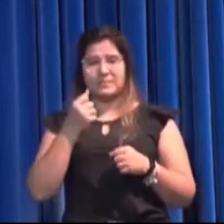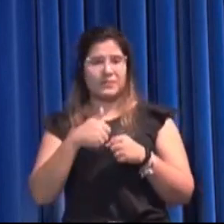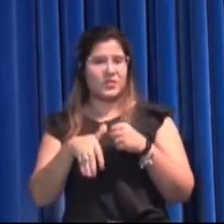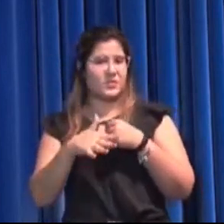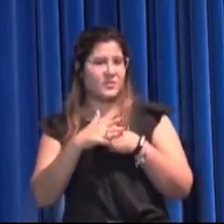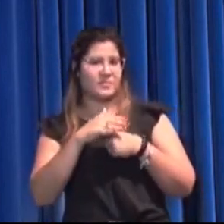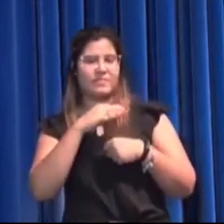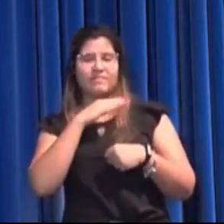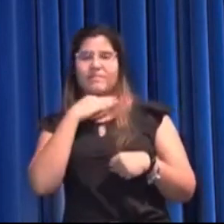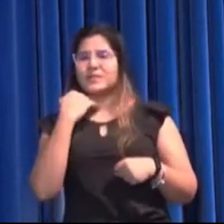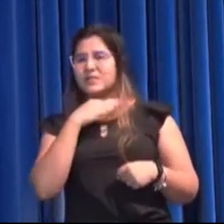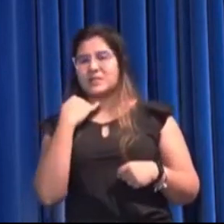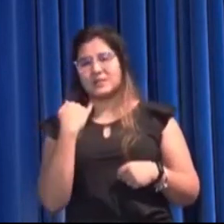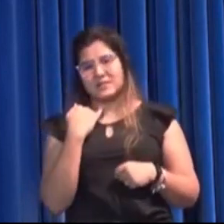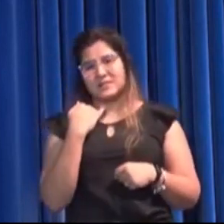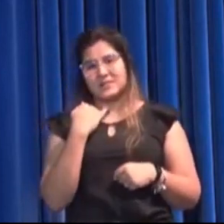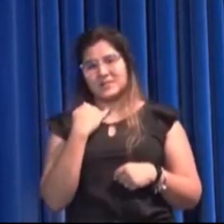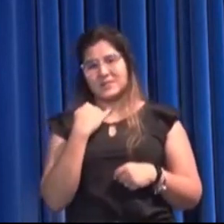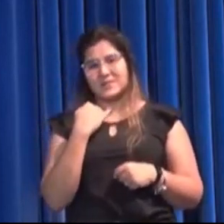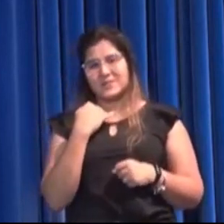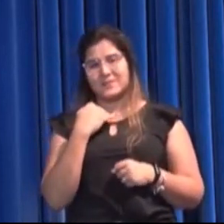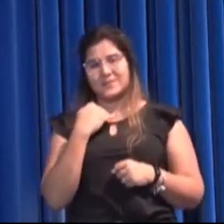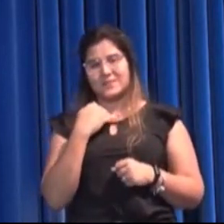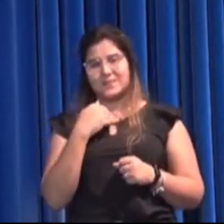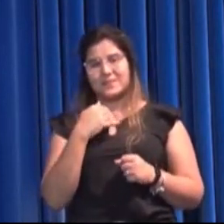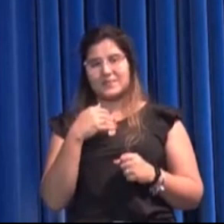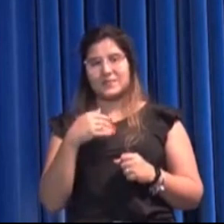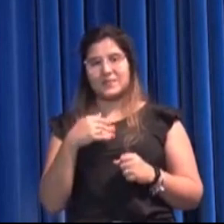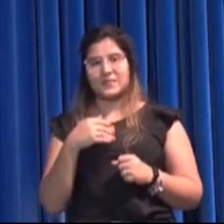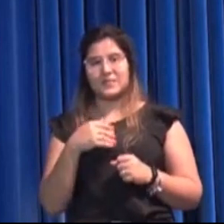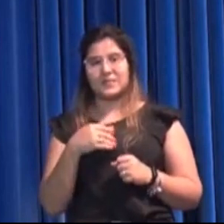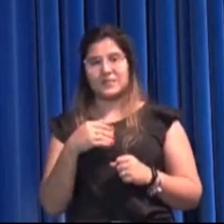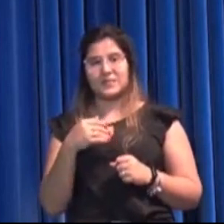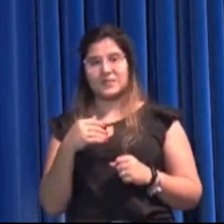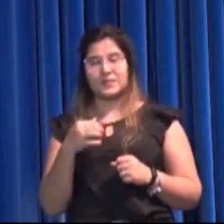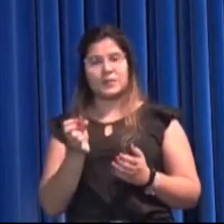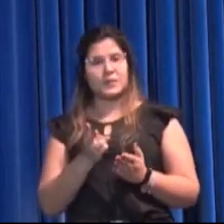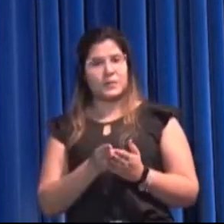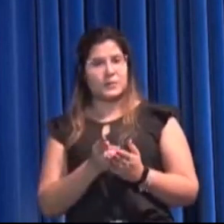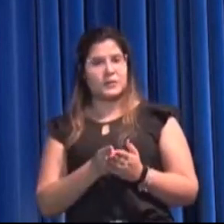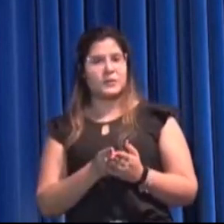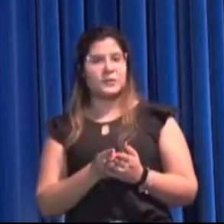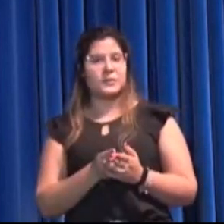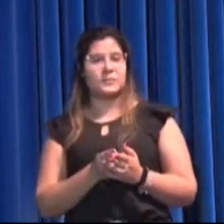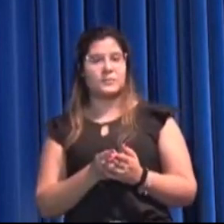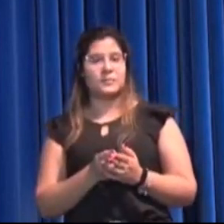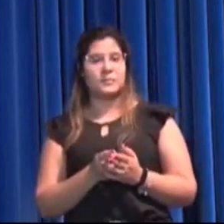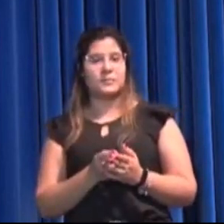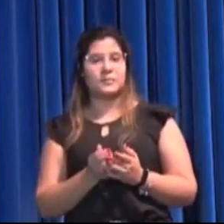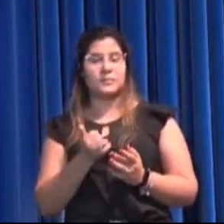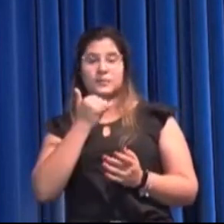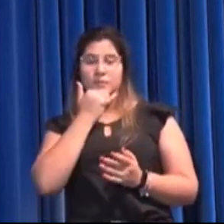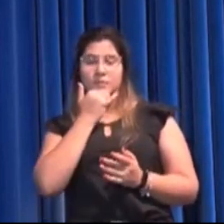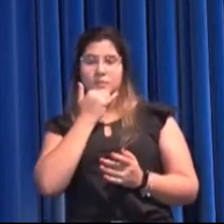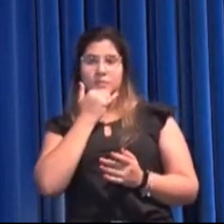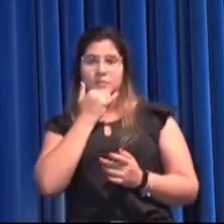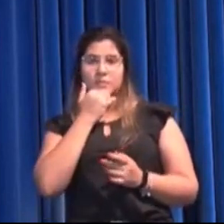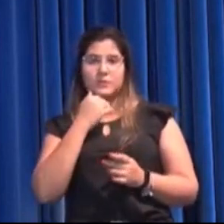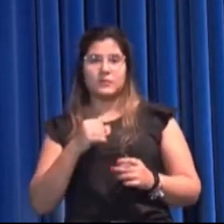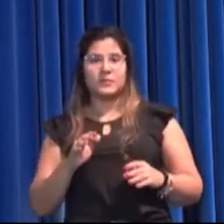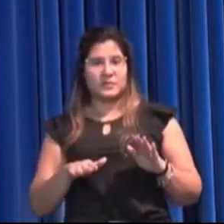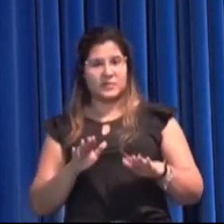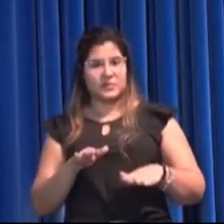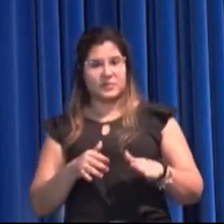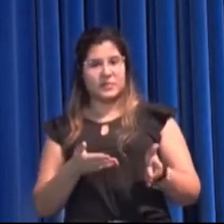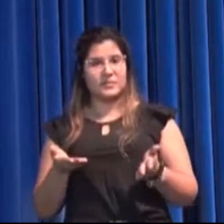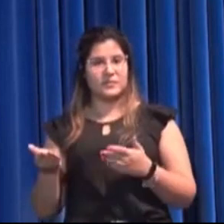pandemia, mortes, nós muitas vezes somos levados a pensar que Deus não